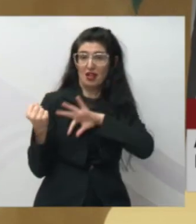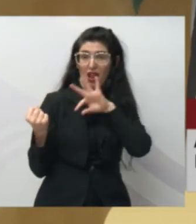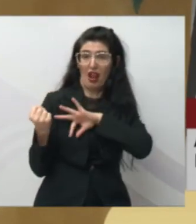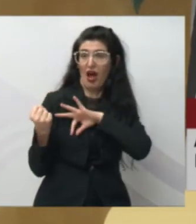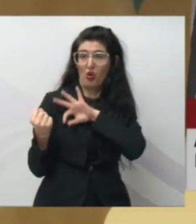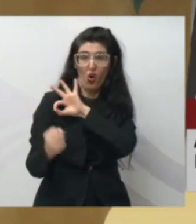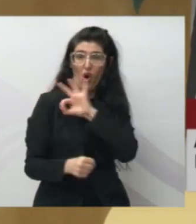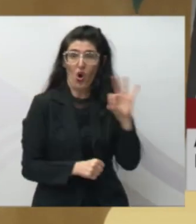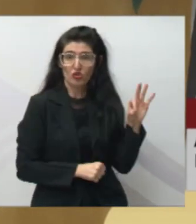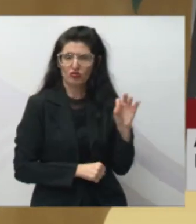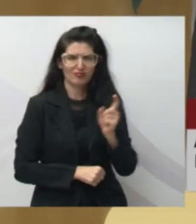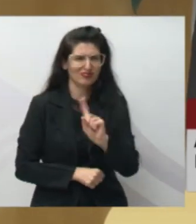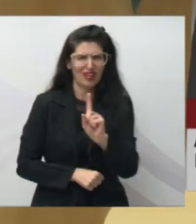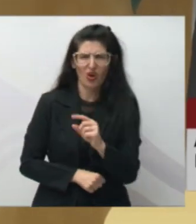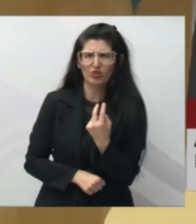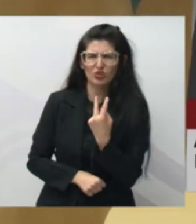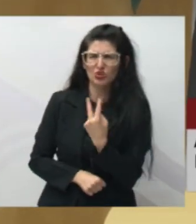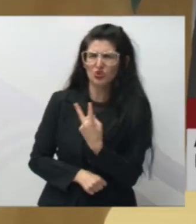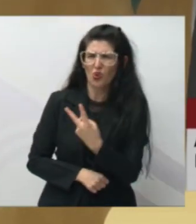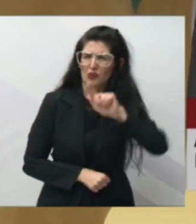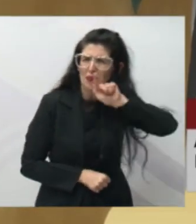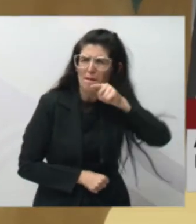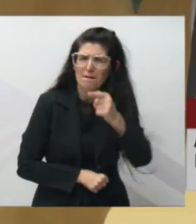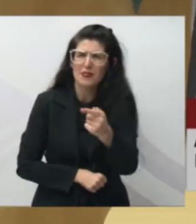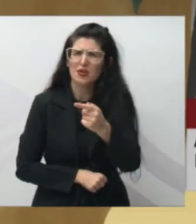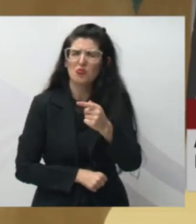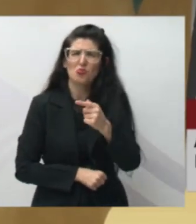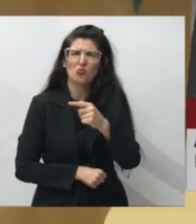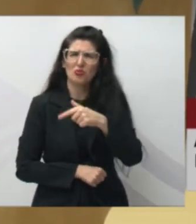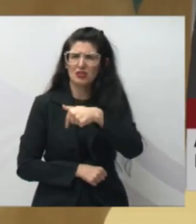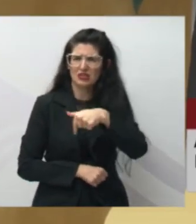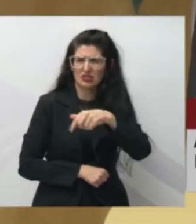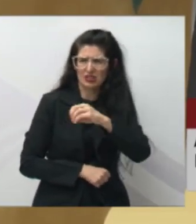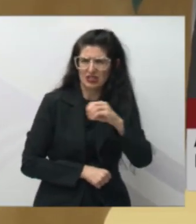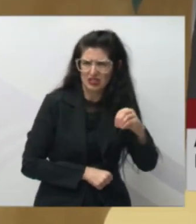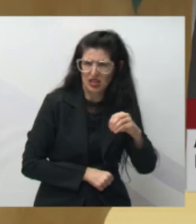deve sobrar uns 2 mil e pouquinho para ele. Entendeu? E se a pessoa paga